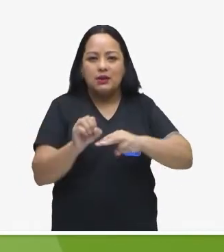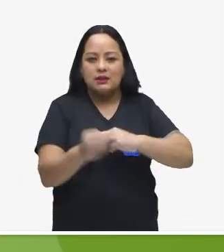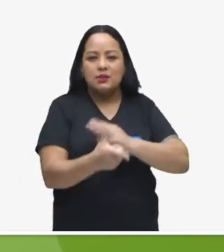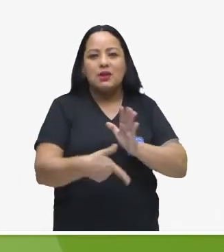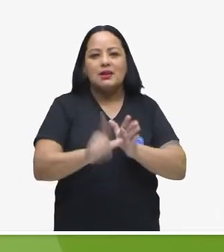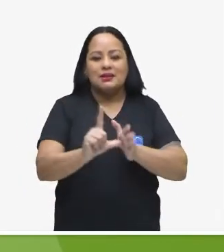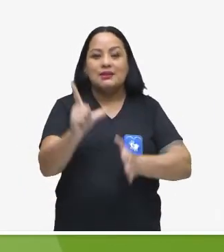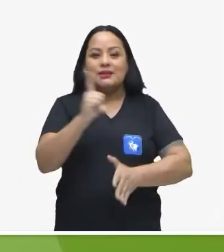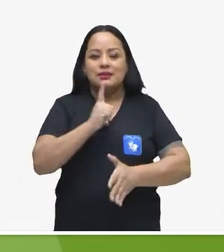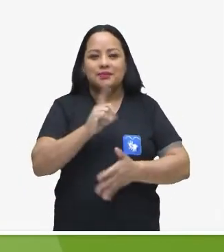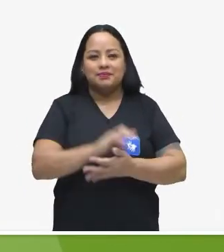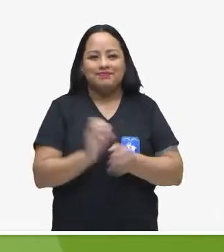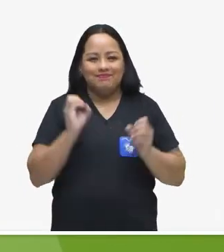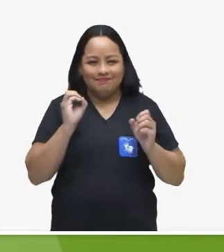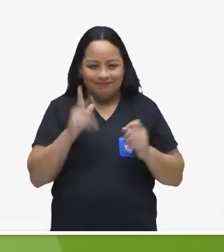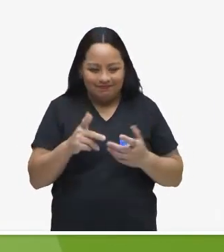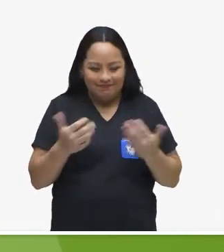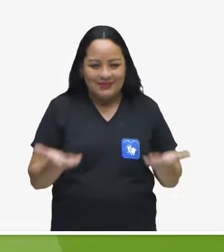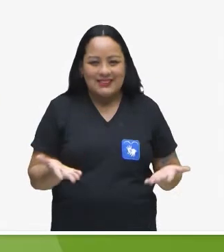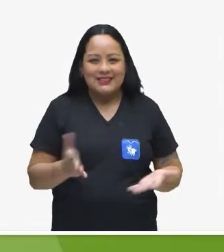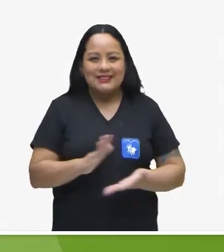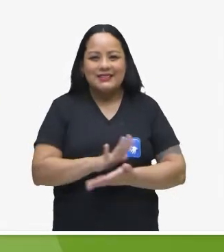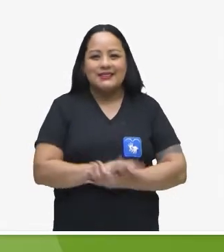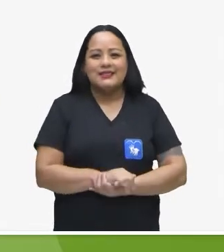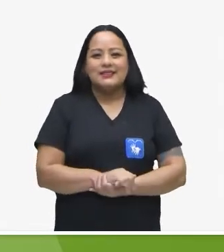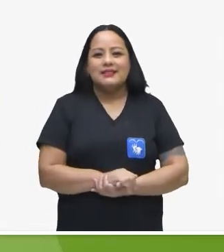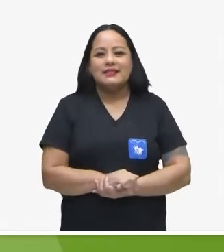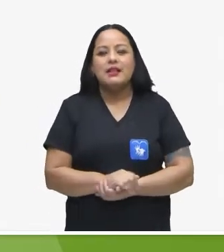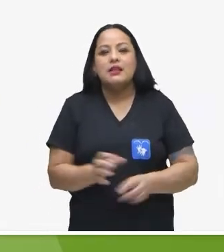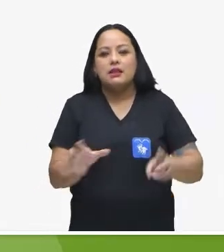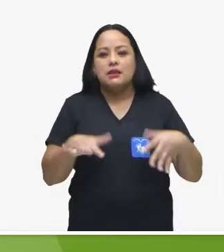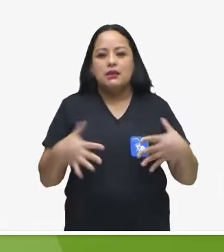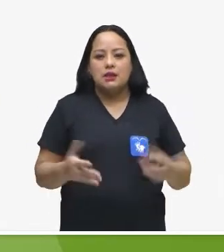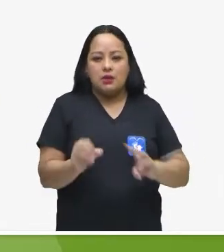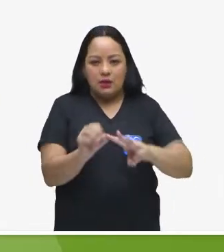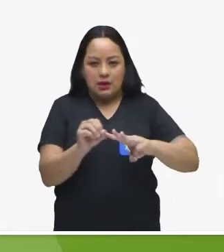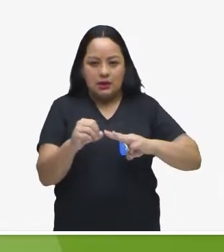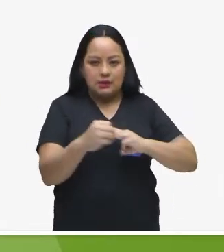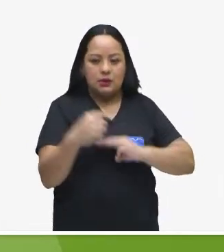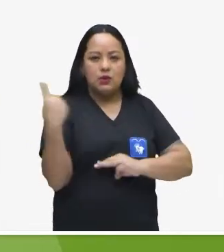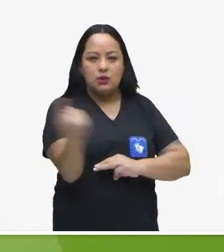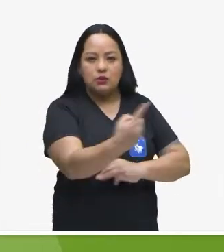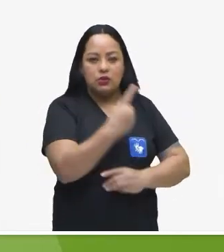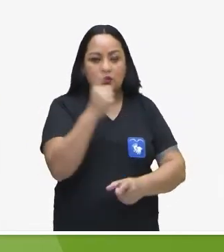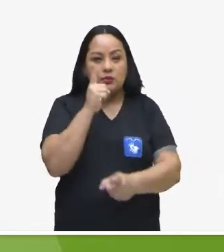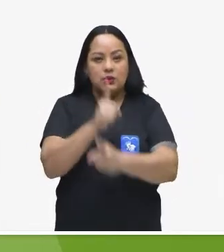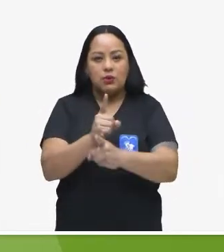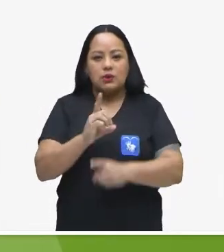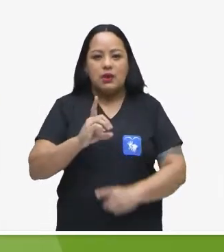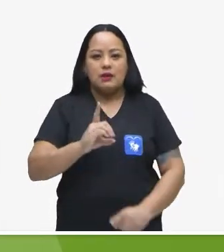antes, ok? E nas células a gente vai encontrar o DNA.